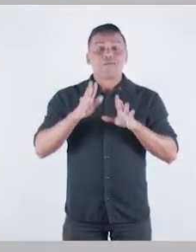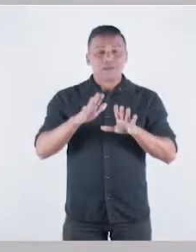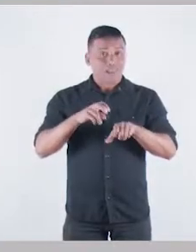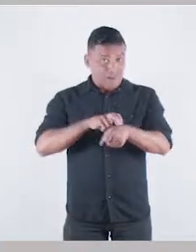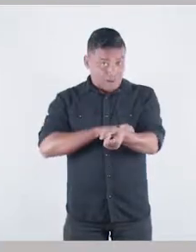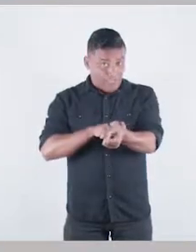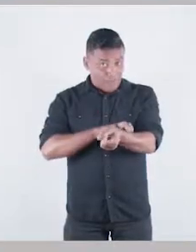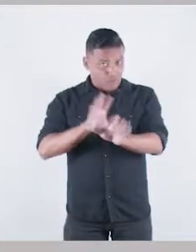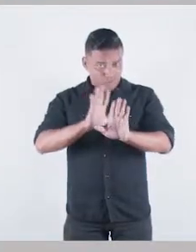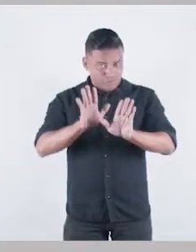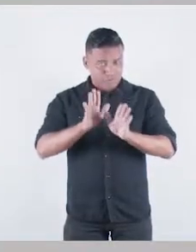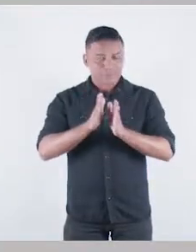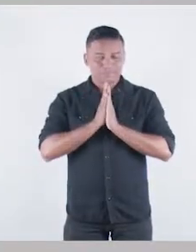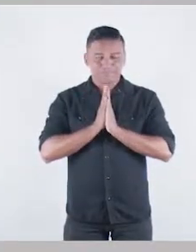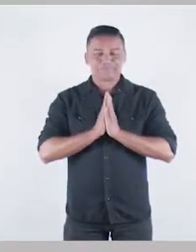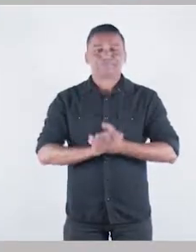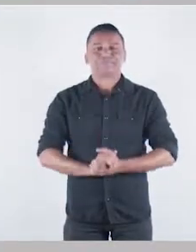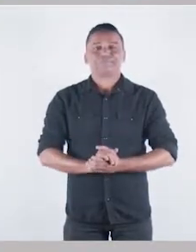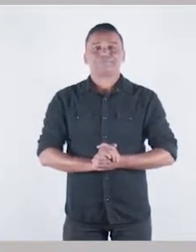não.